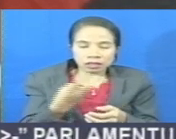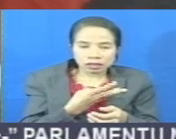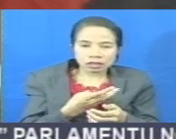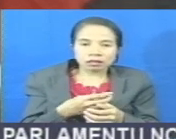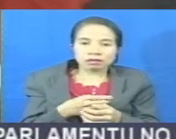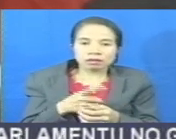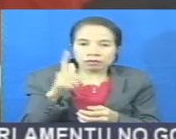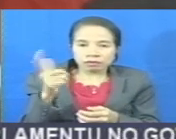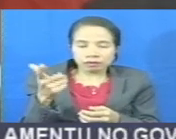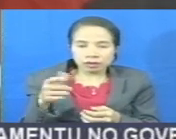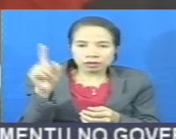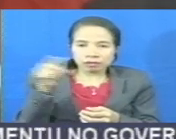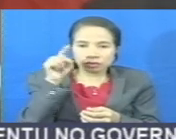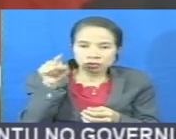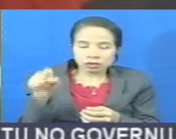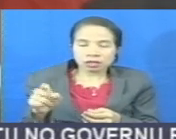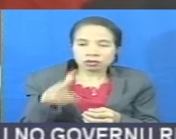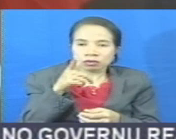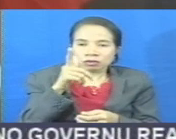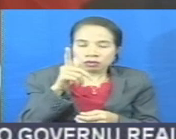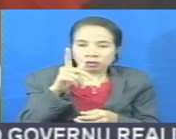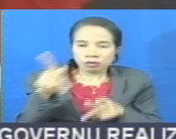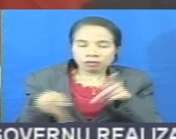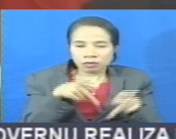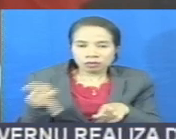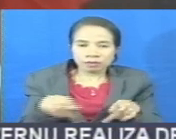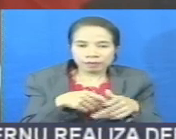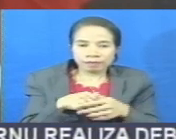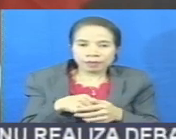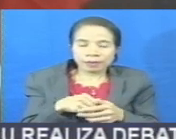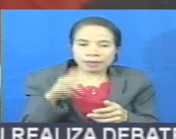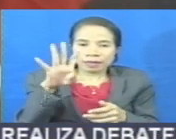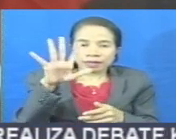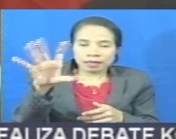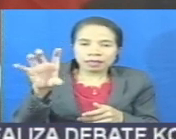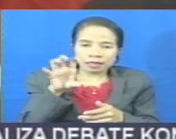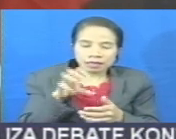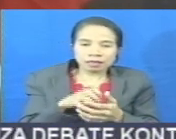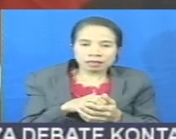e 20% da população se sai por volta 560